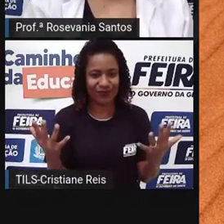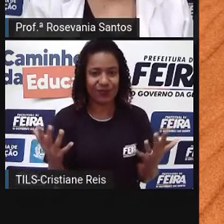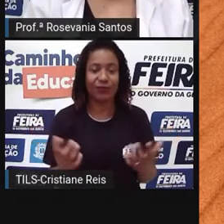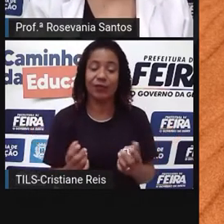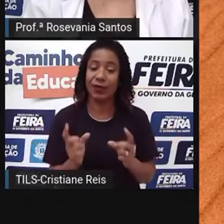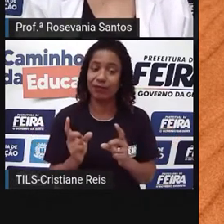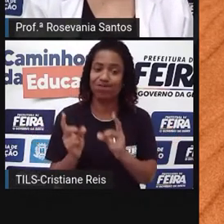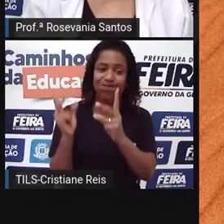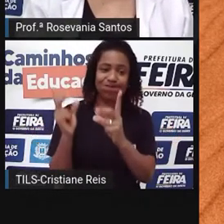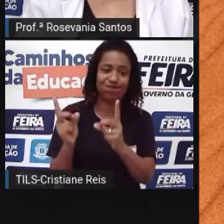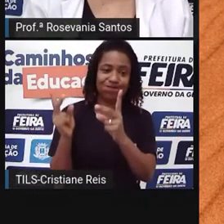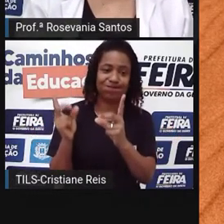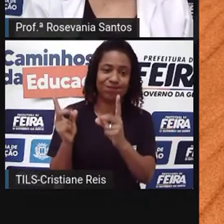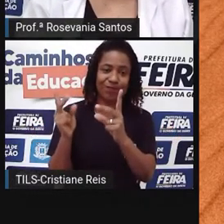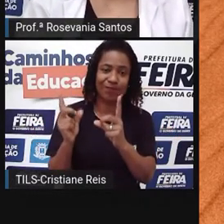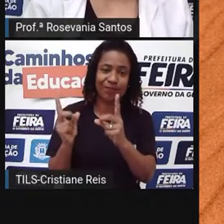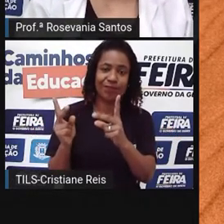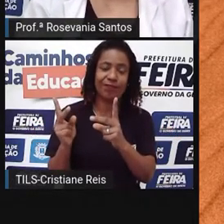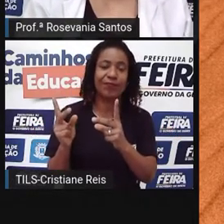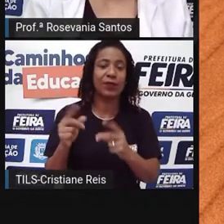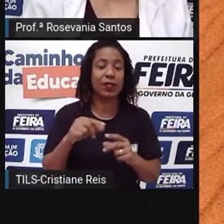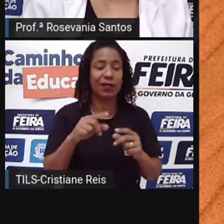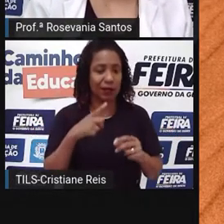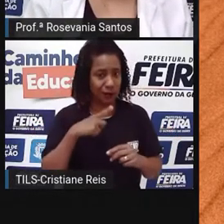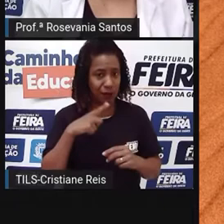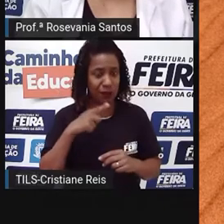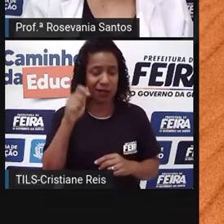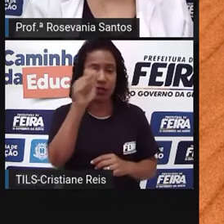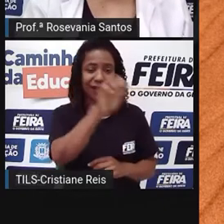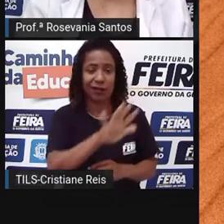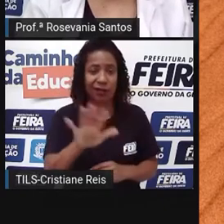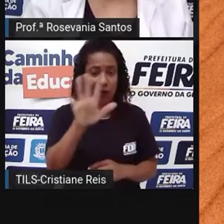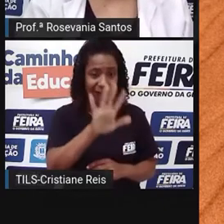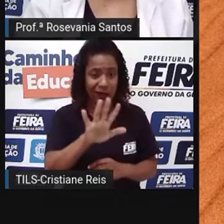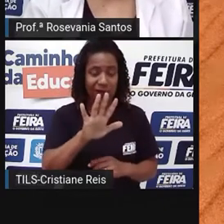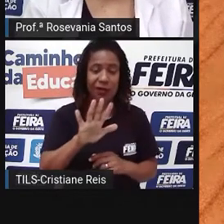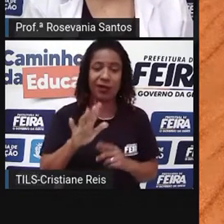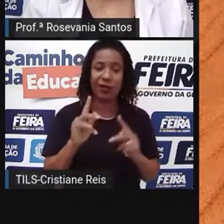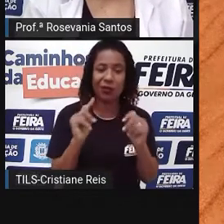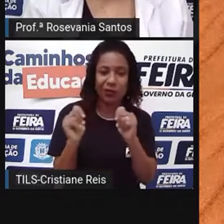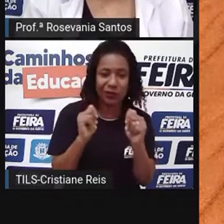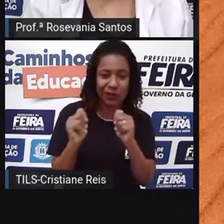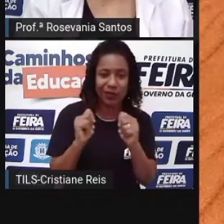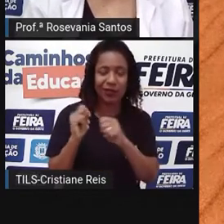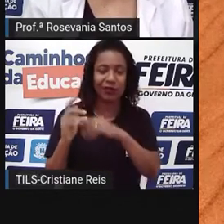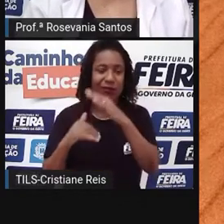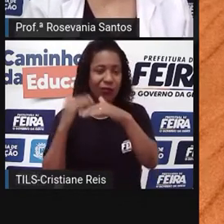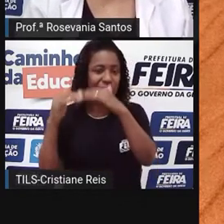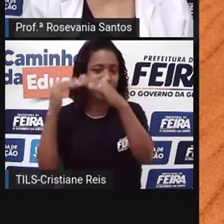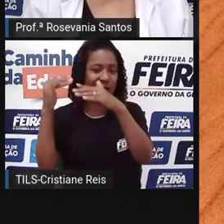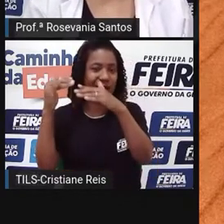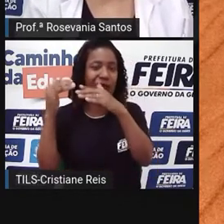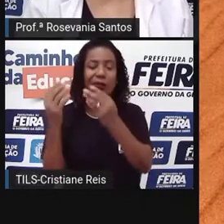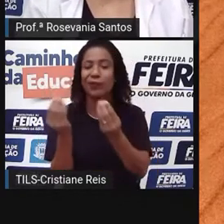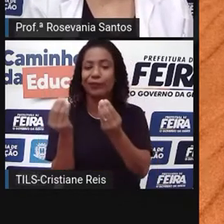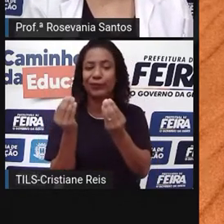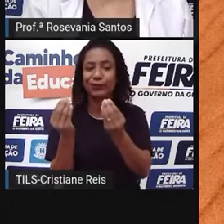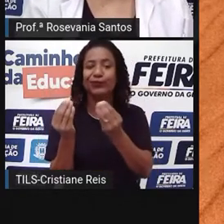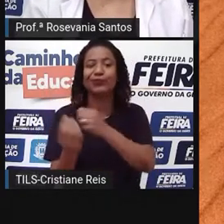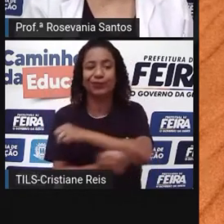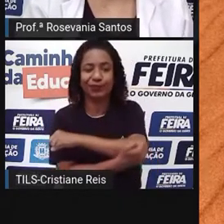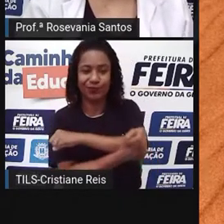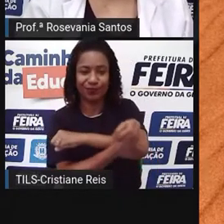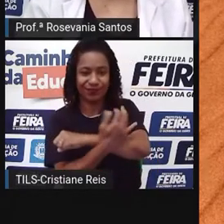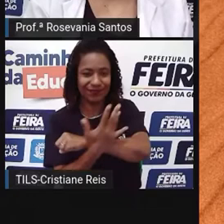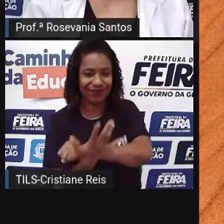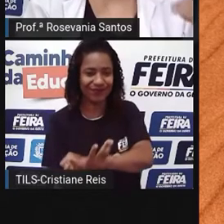mercado externo. Então, essa área, pelo próprio desenvolvimento econômico que teve aí, né, com essas agriculturas em formato de plantation, né,